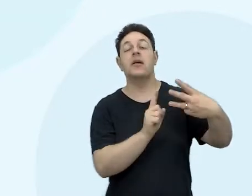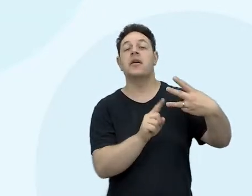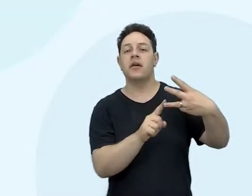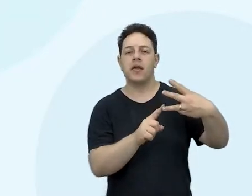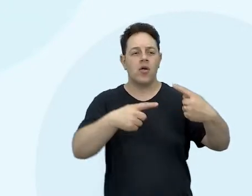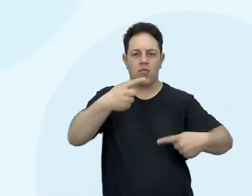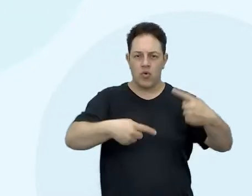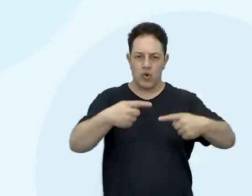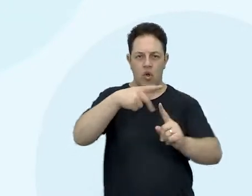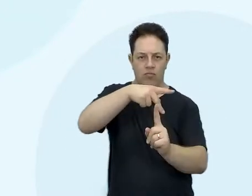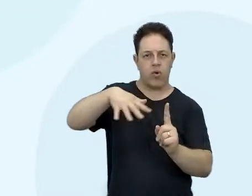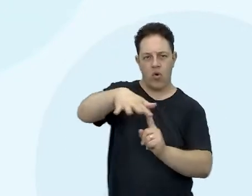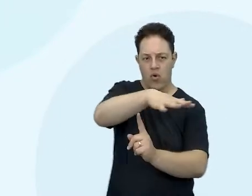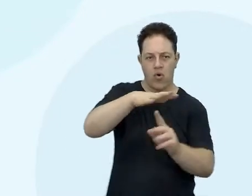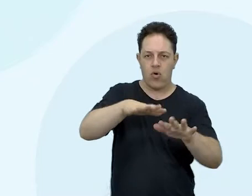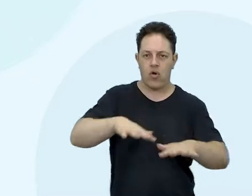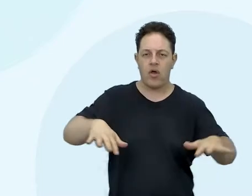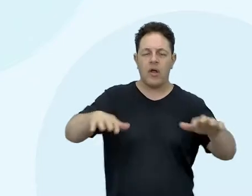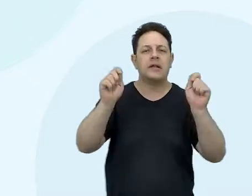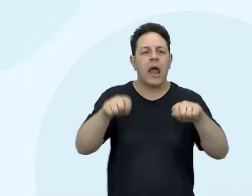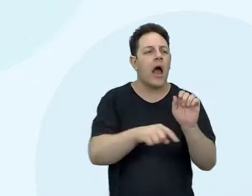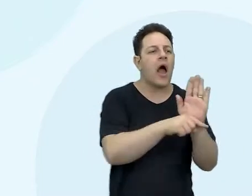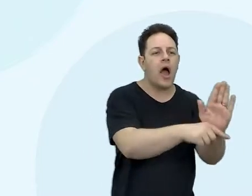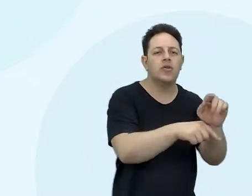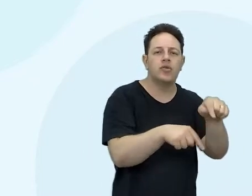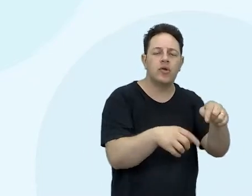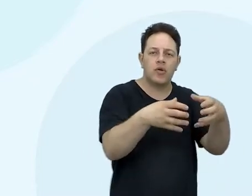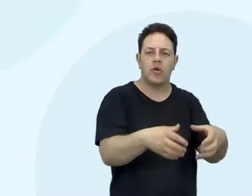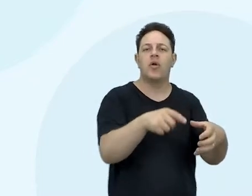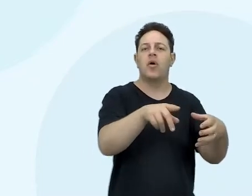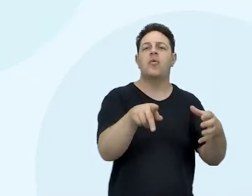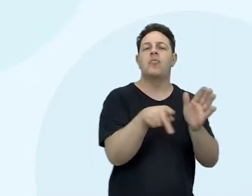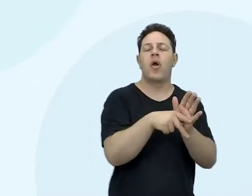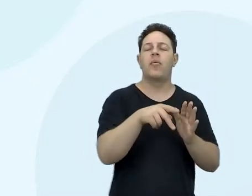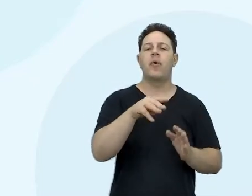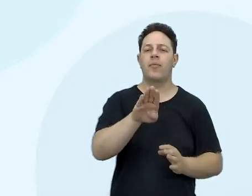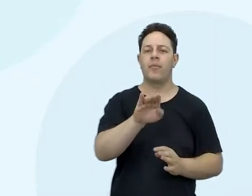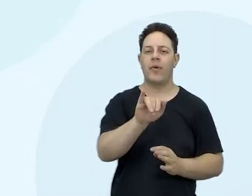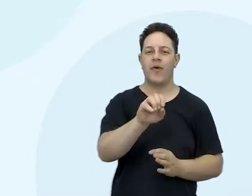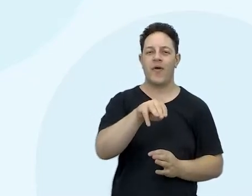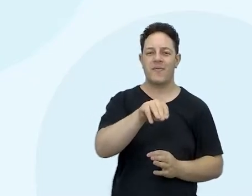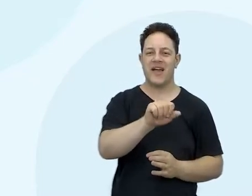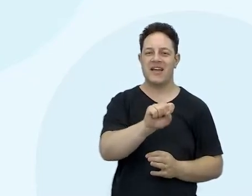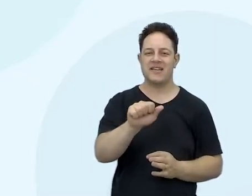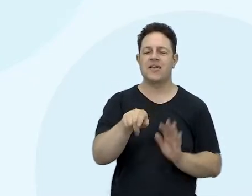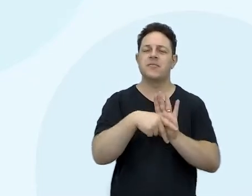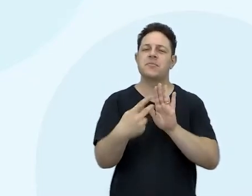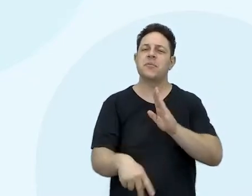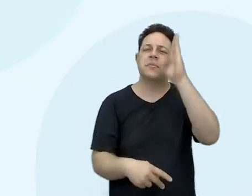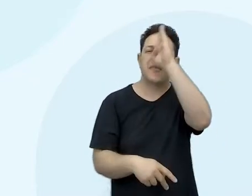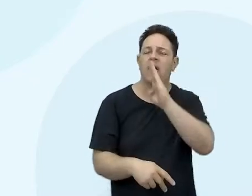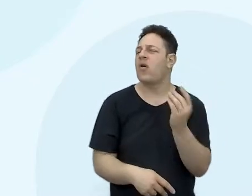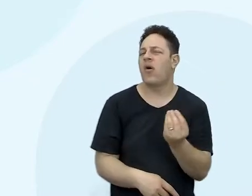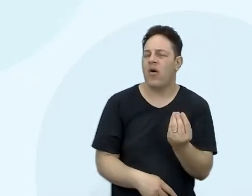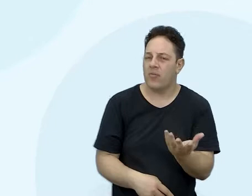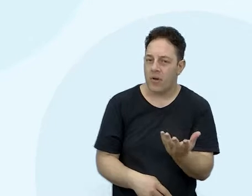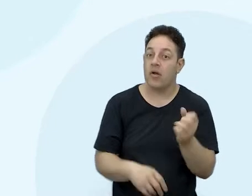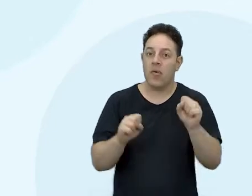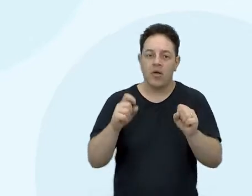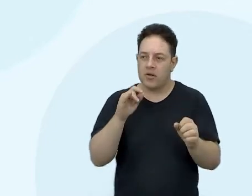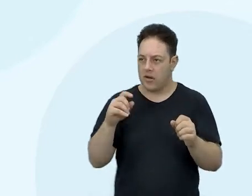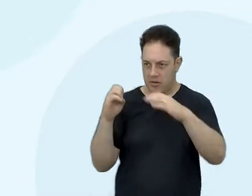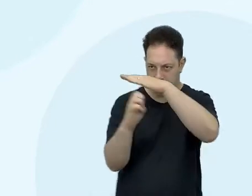políticas públicas podem ajudar o setor de biomassa do Brasil? Então, precisa se unir aí empresas do setor